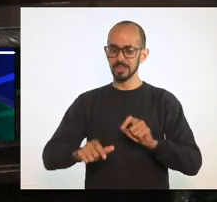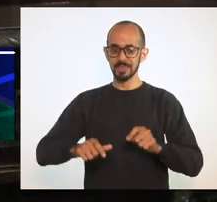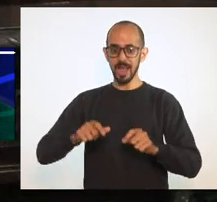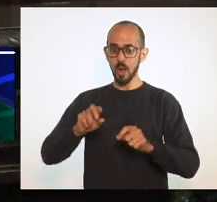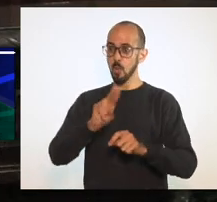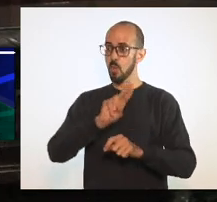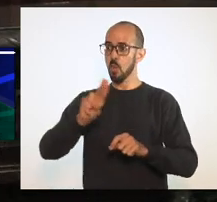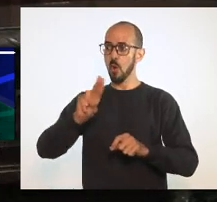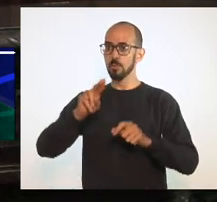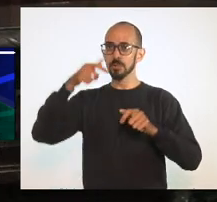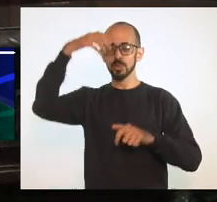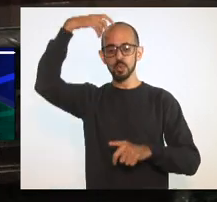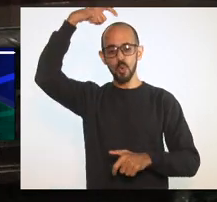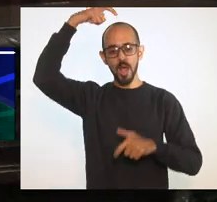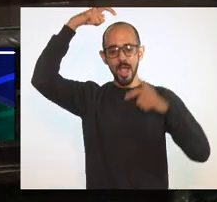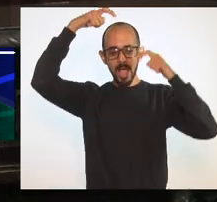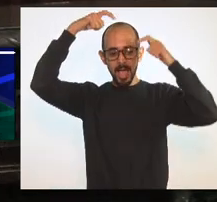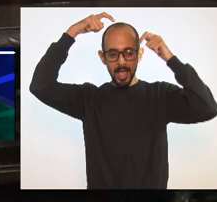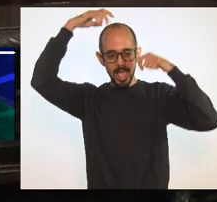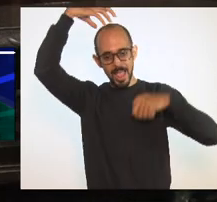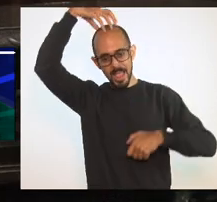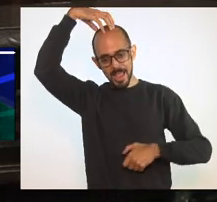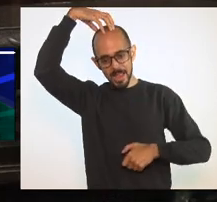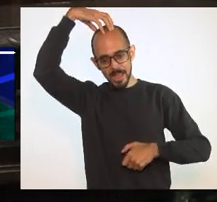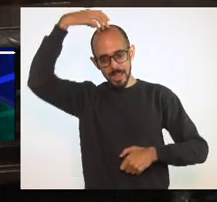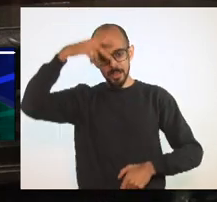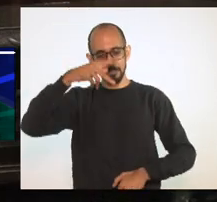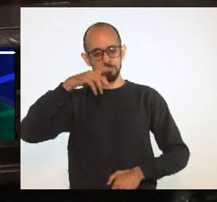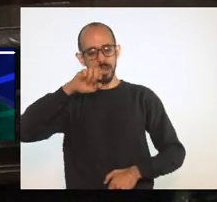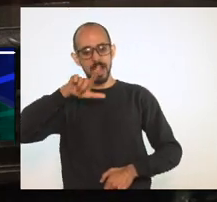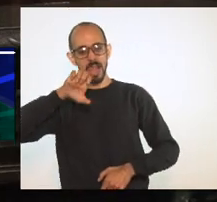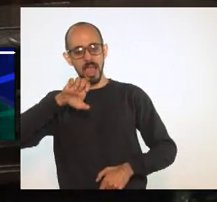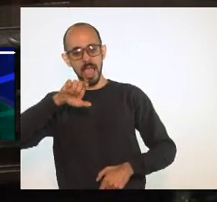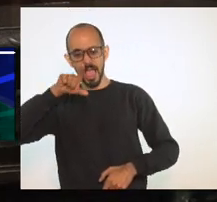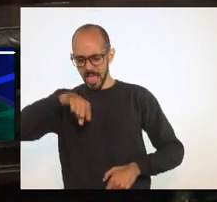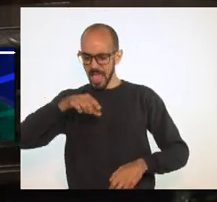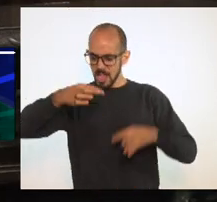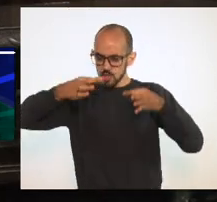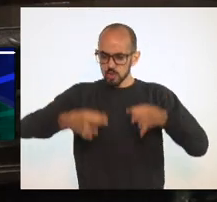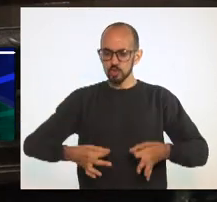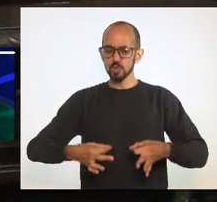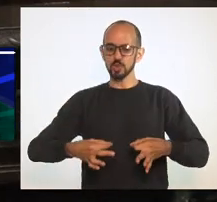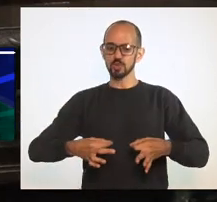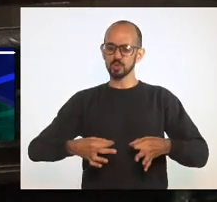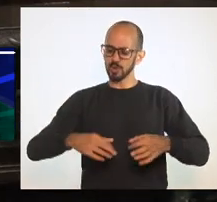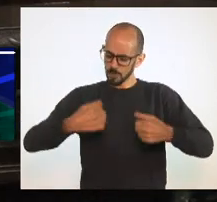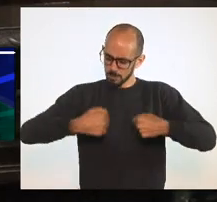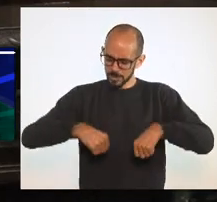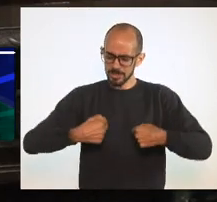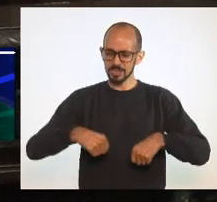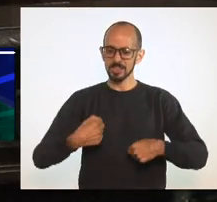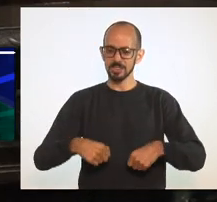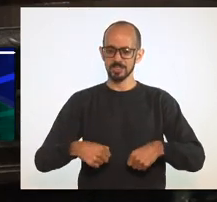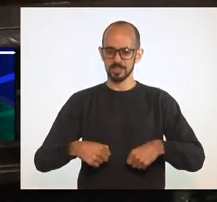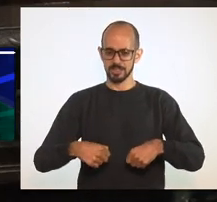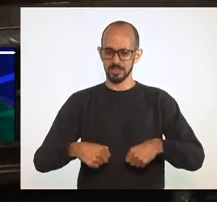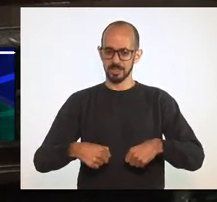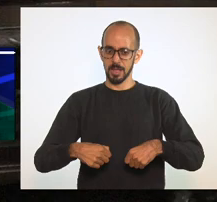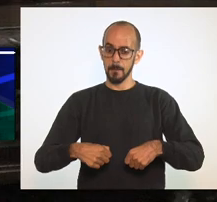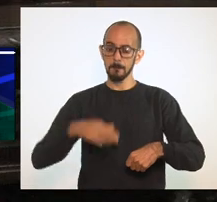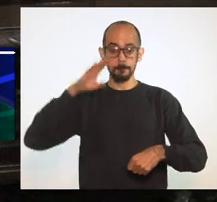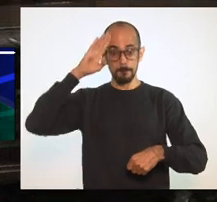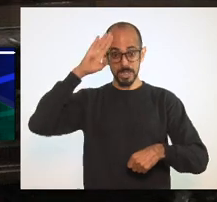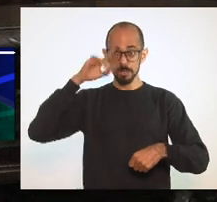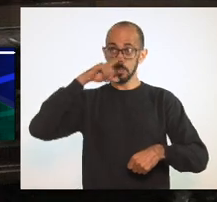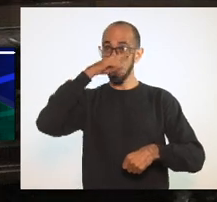do futebol, que é o Rei Pelé, não é só muito justo, é necessário, e ainda mais em vida. Porque